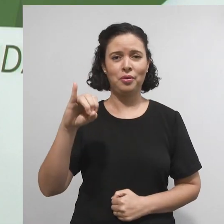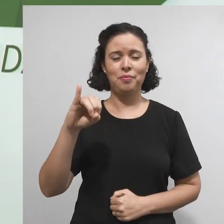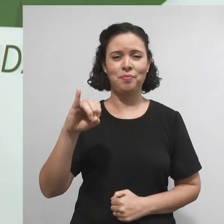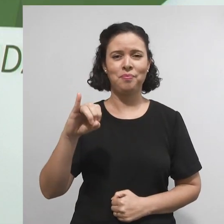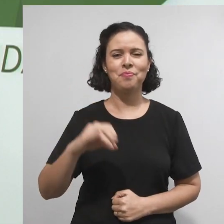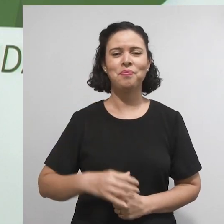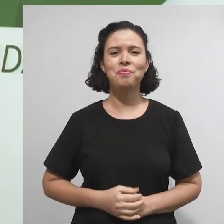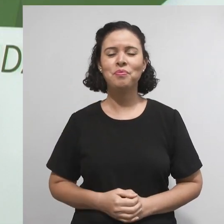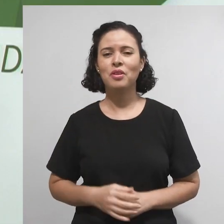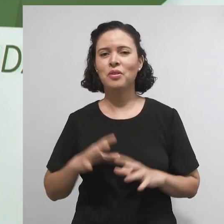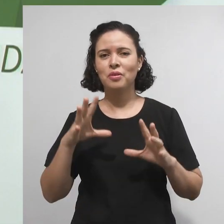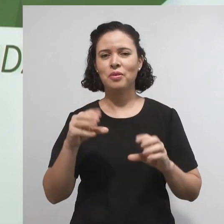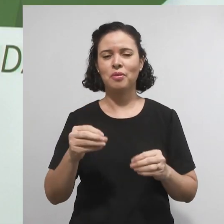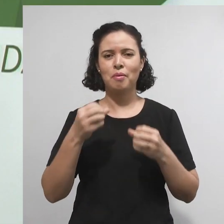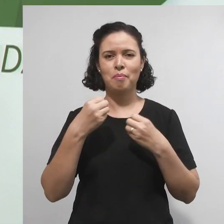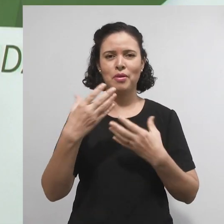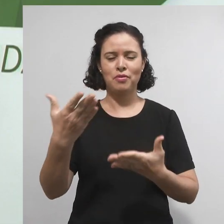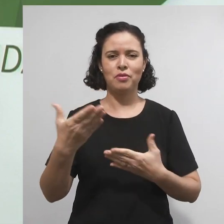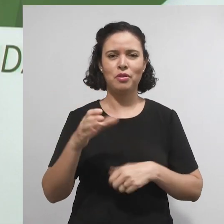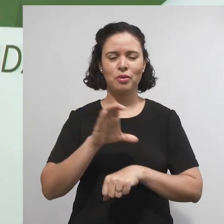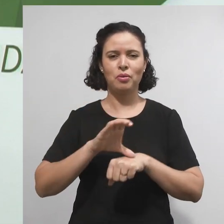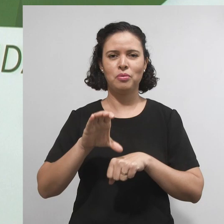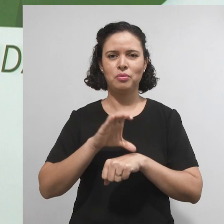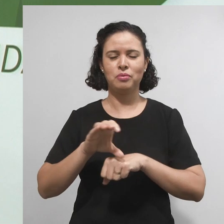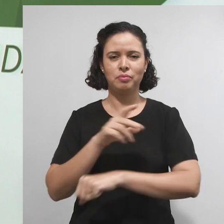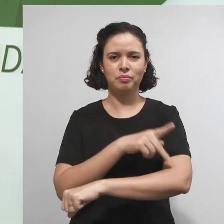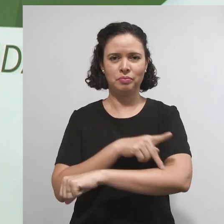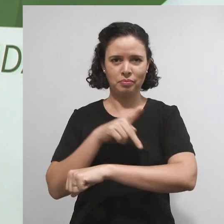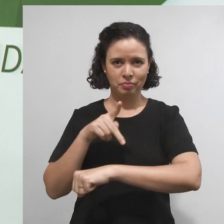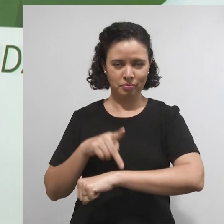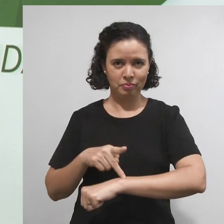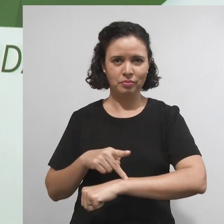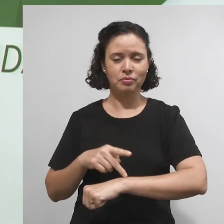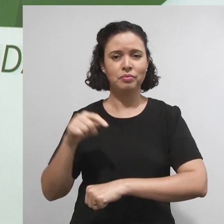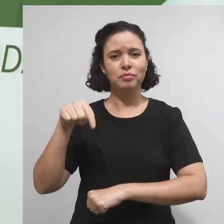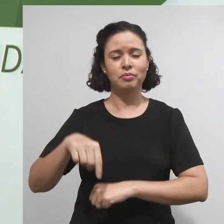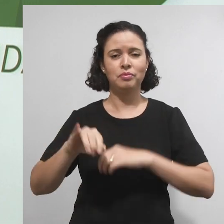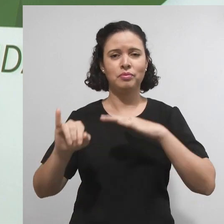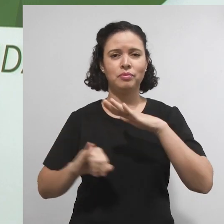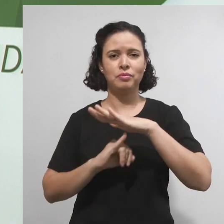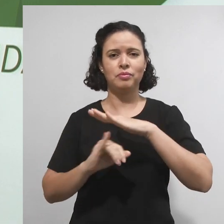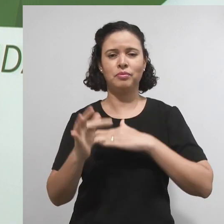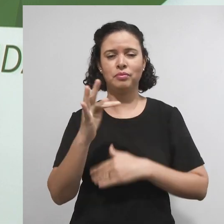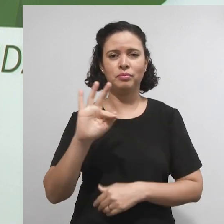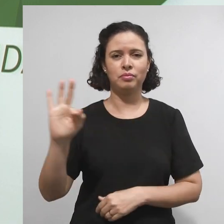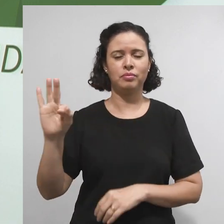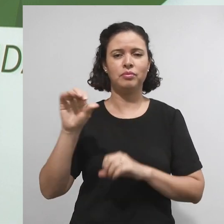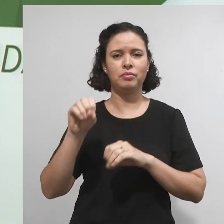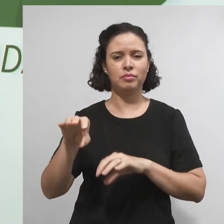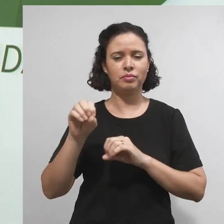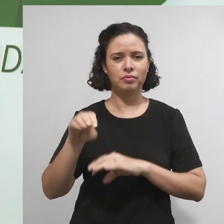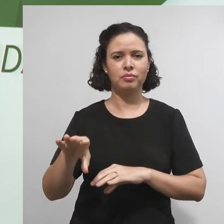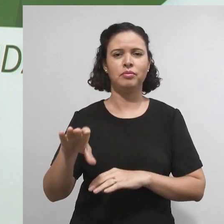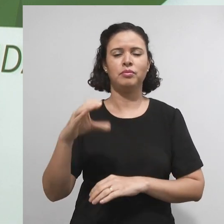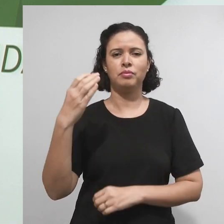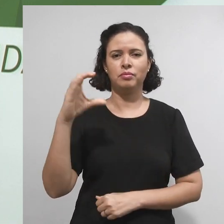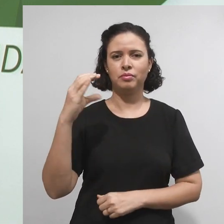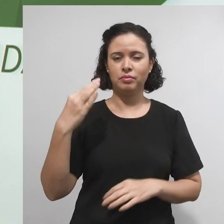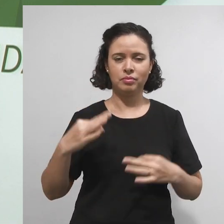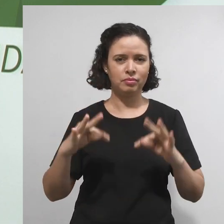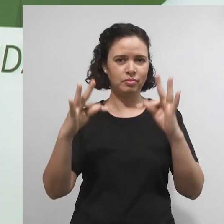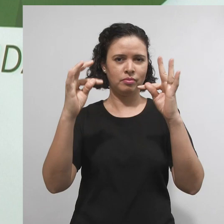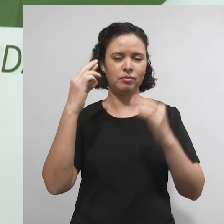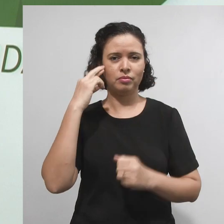Saudações, pessoas! Sejam bem-vindos ao curso de licenciatura em Pedagogia do Instituto Federal de Educação, Ciência